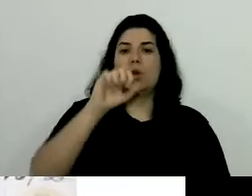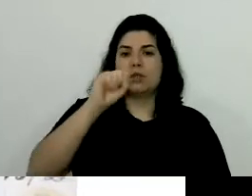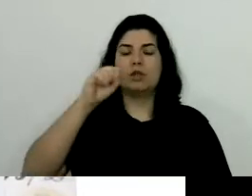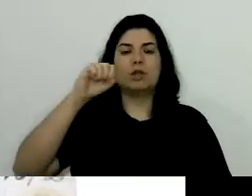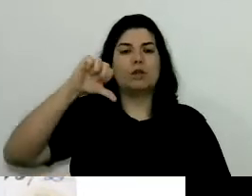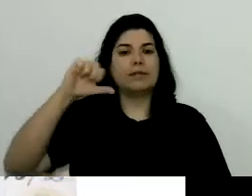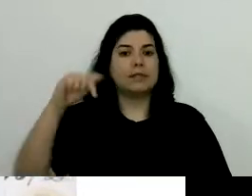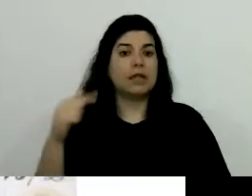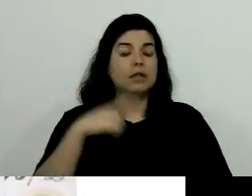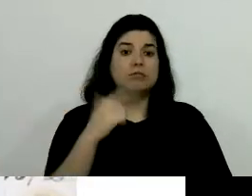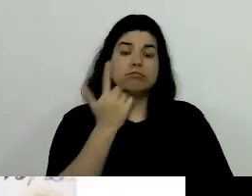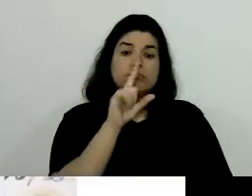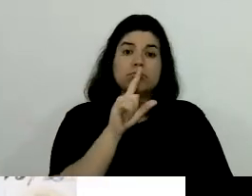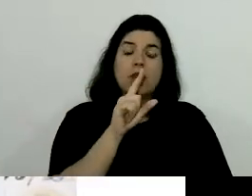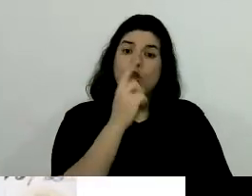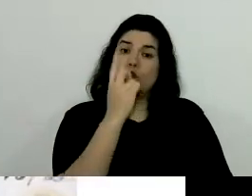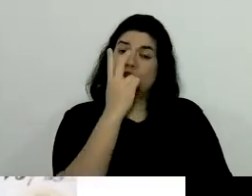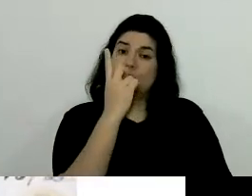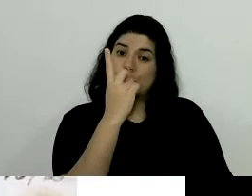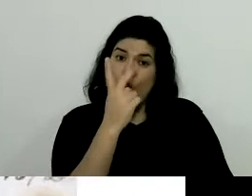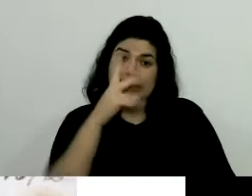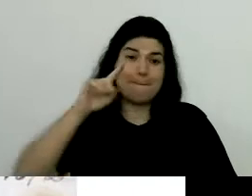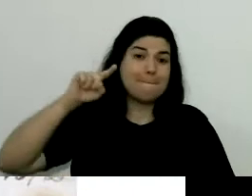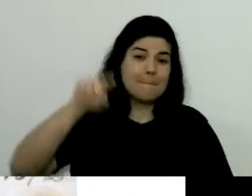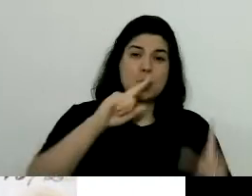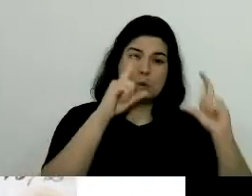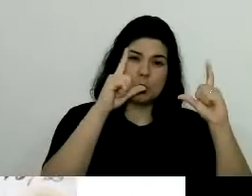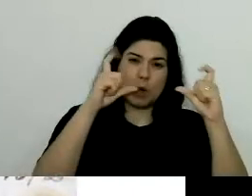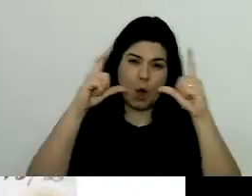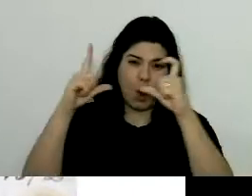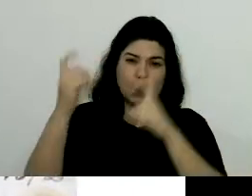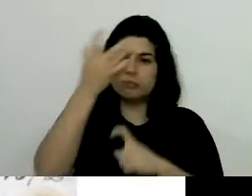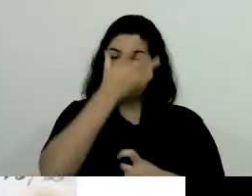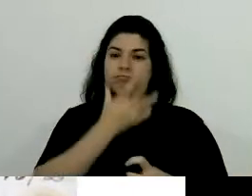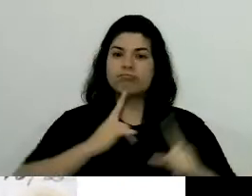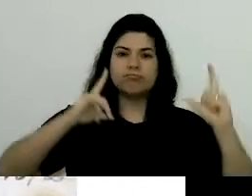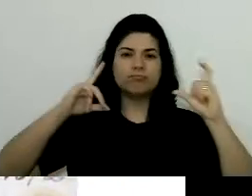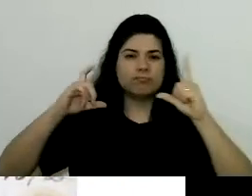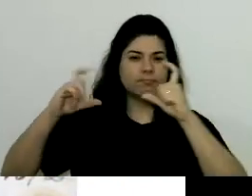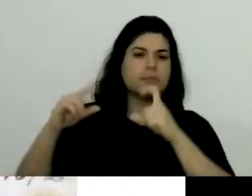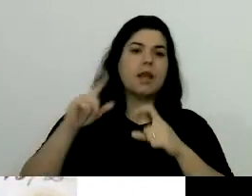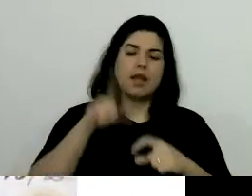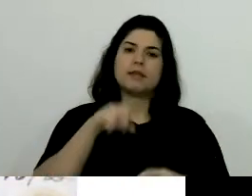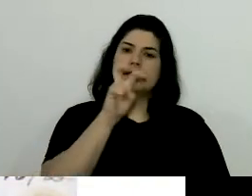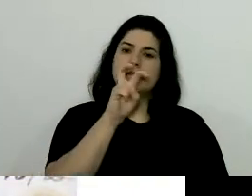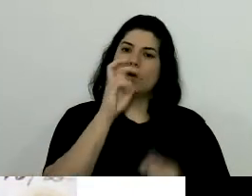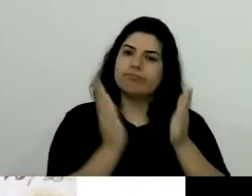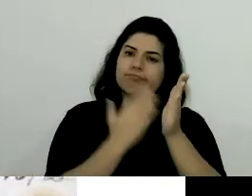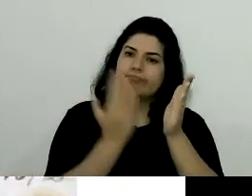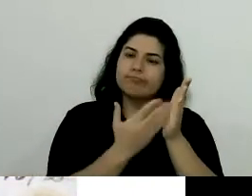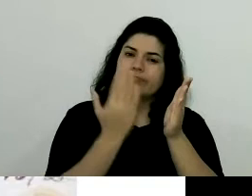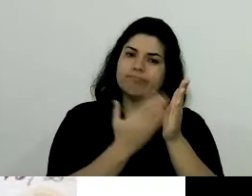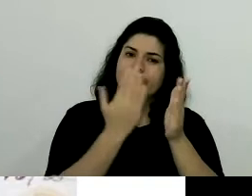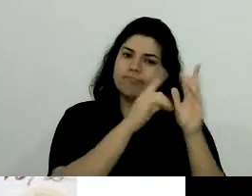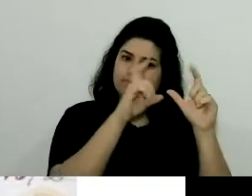cerca de 12 mil retratos que ele organizava. Essa é uma das páginas dos 5 álbuns, na verdade. O 6º álbum, as